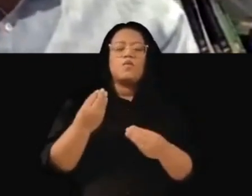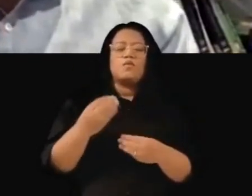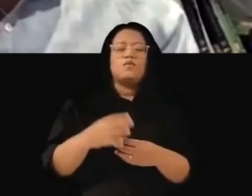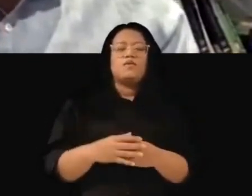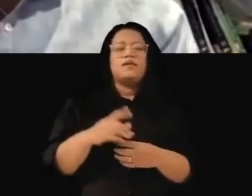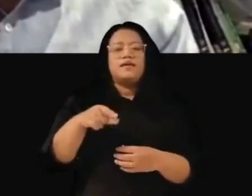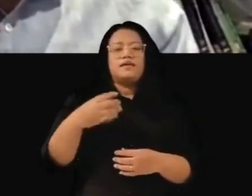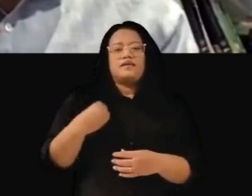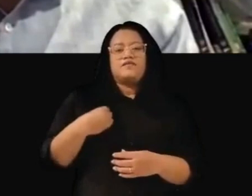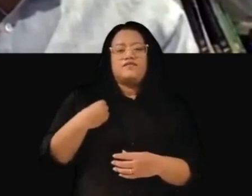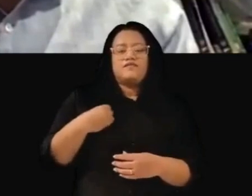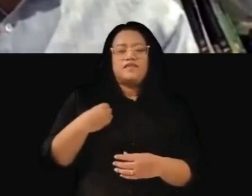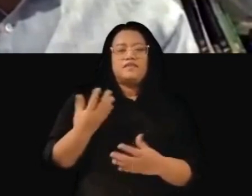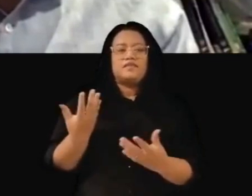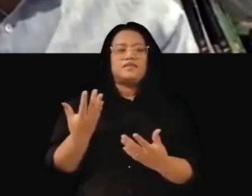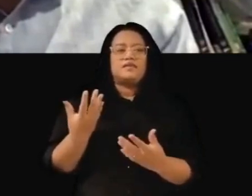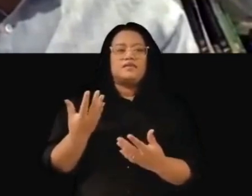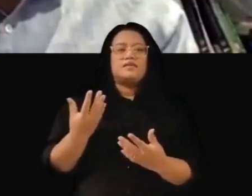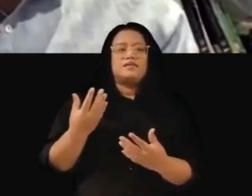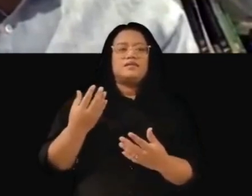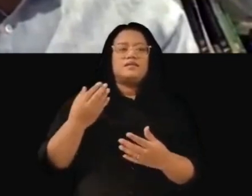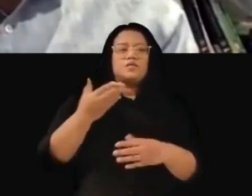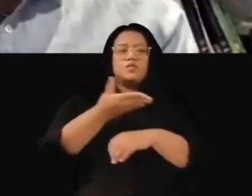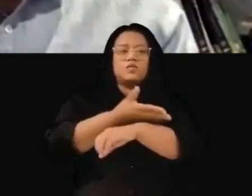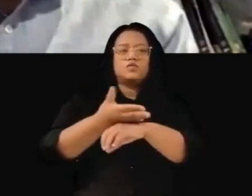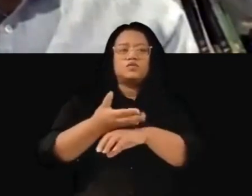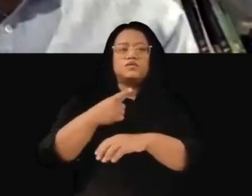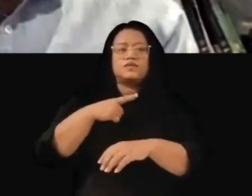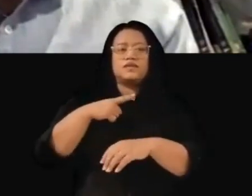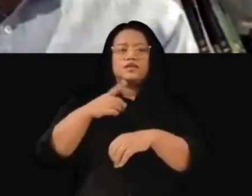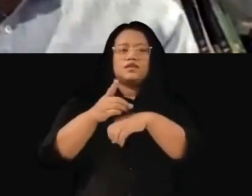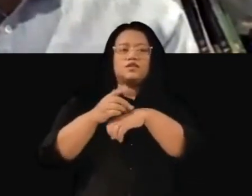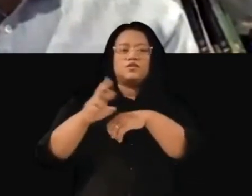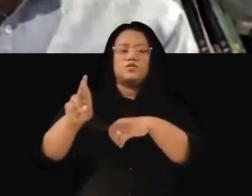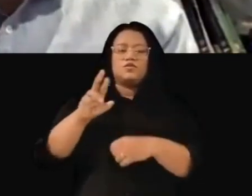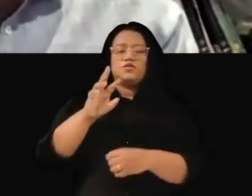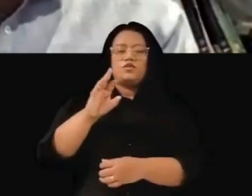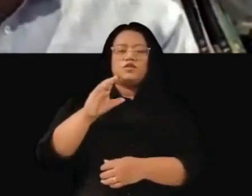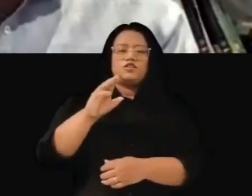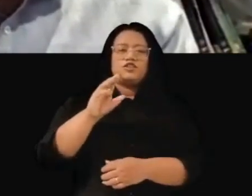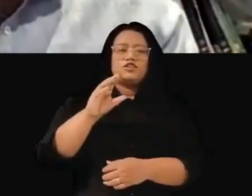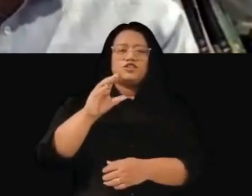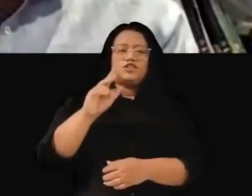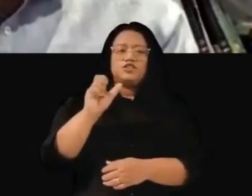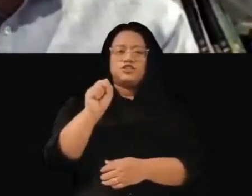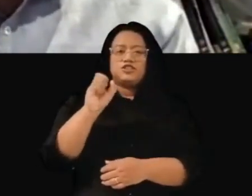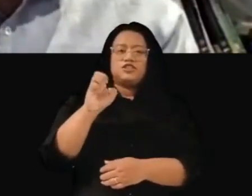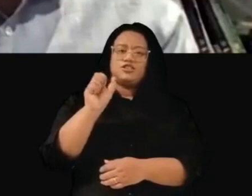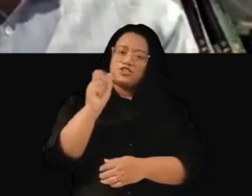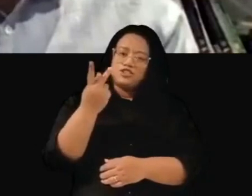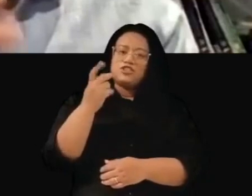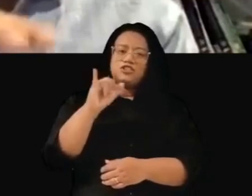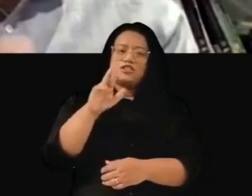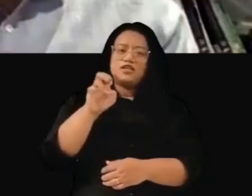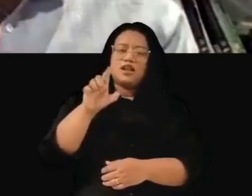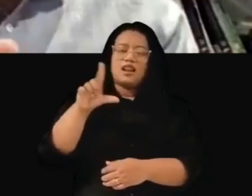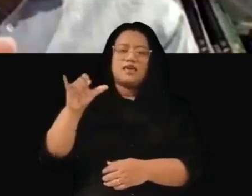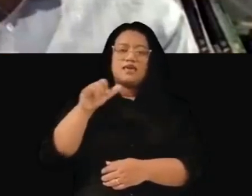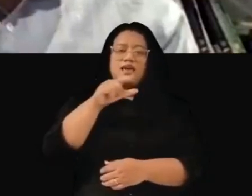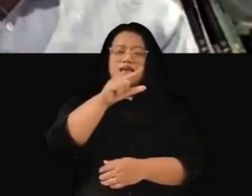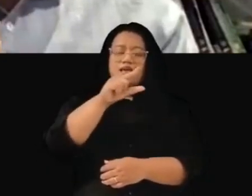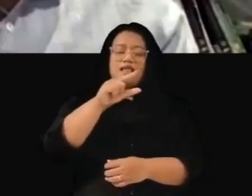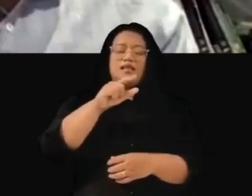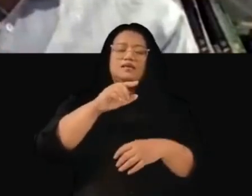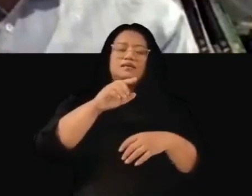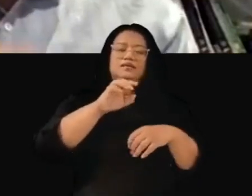aqui comentar uma breve passagem de uma ex-aluna de doutorado, a doutora Shirley Tosi, que é hoje professora do Instituto Federal do Pará. Ela fez uma